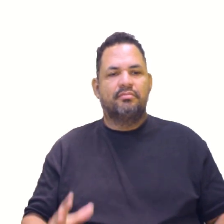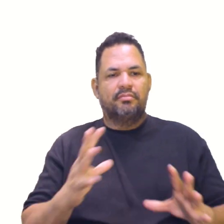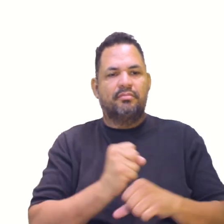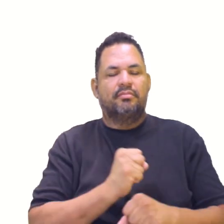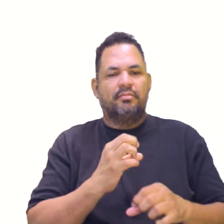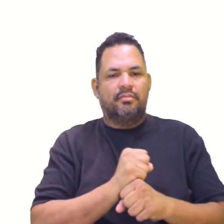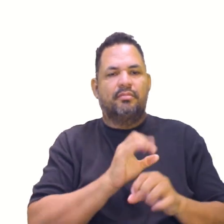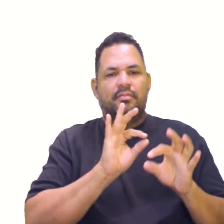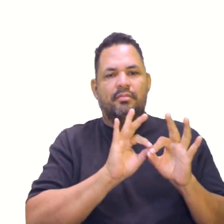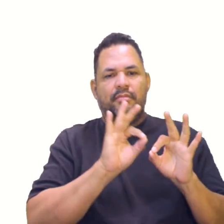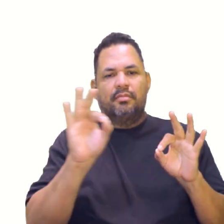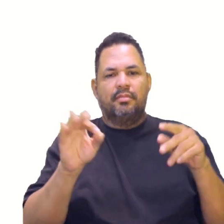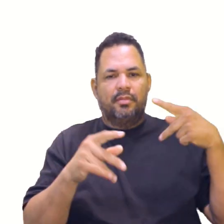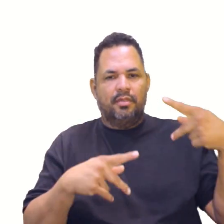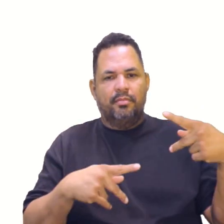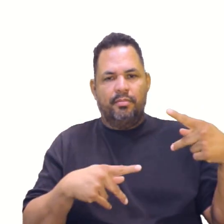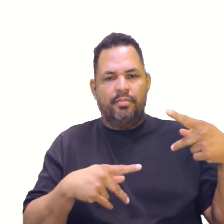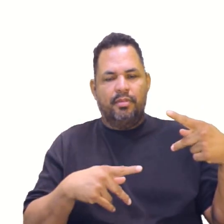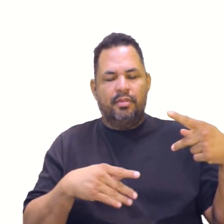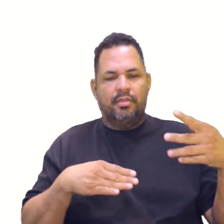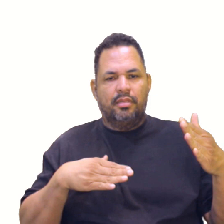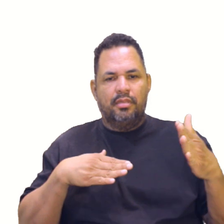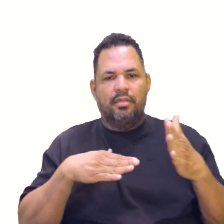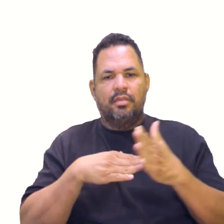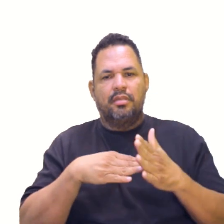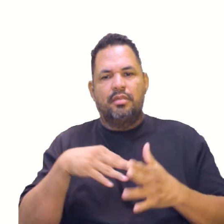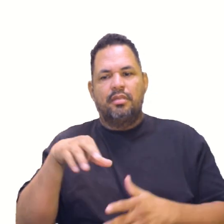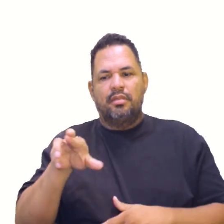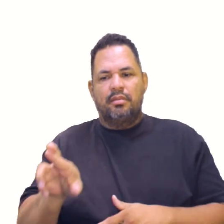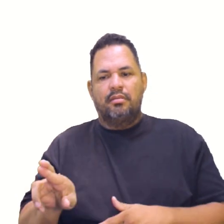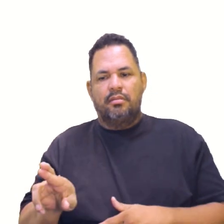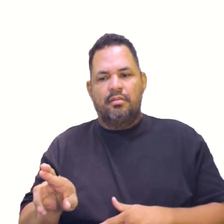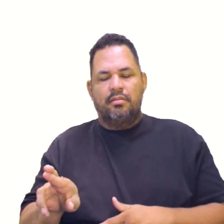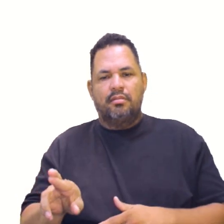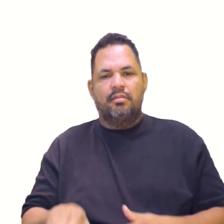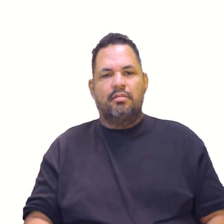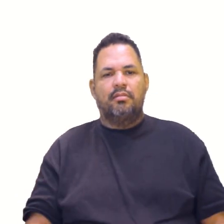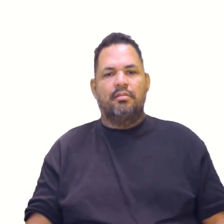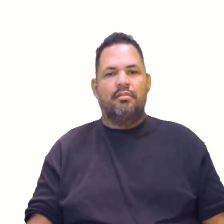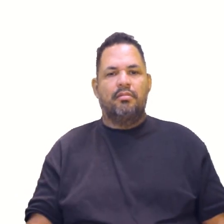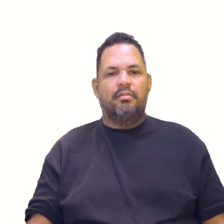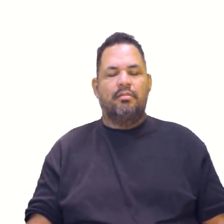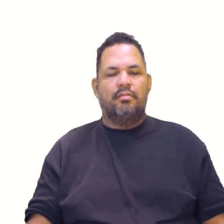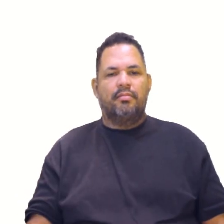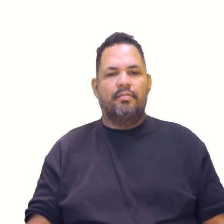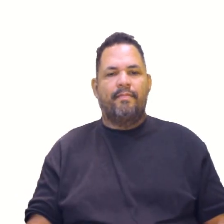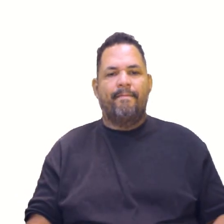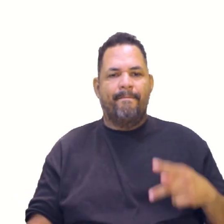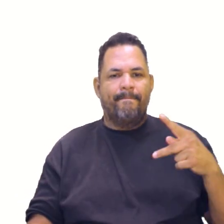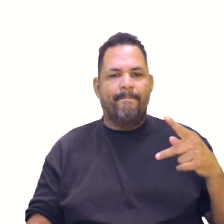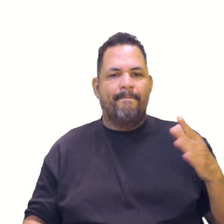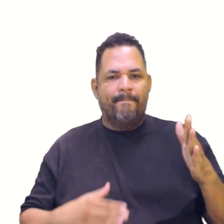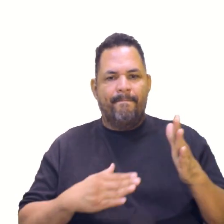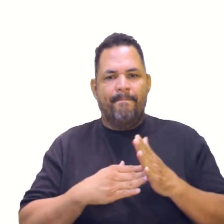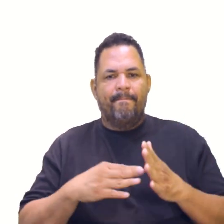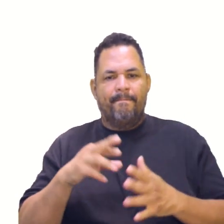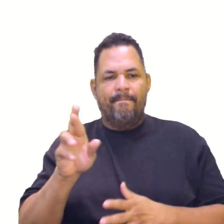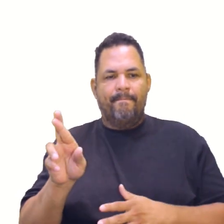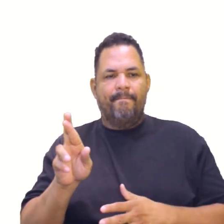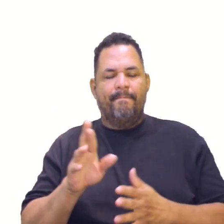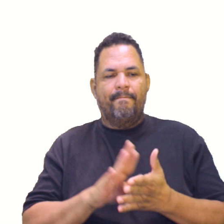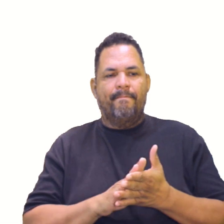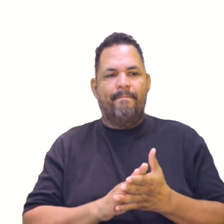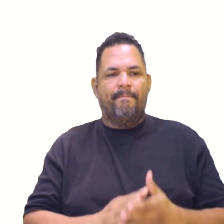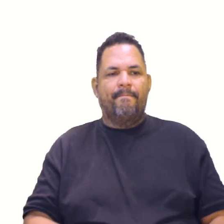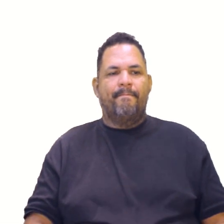Calcule a distância da reta P à reta R. Do ponto P, não é? A reta R.